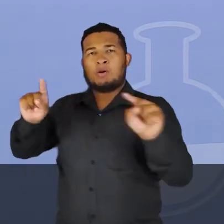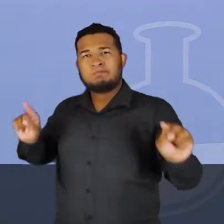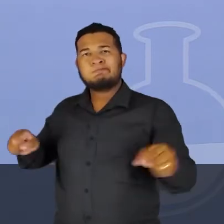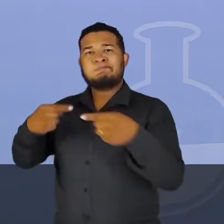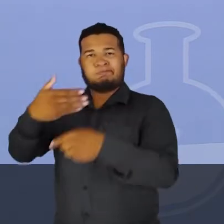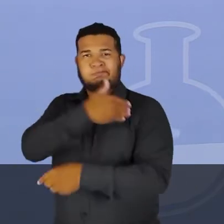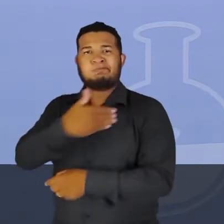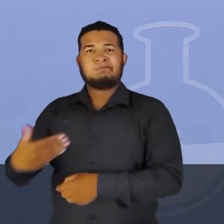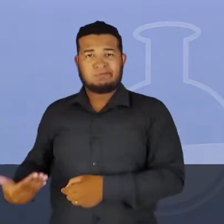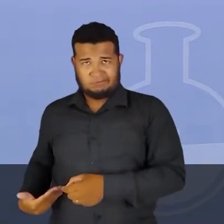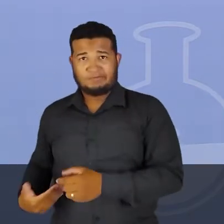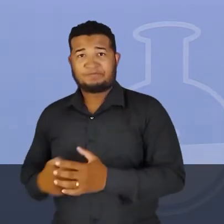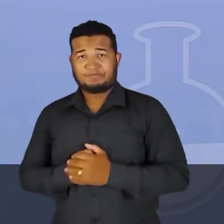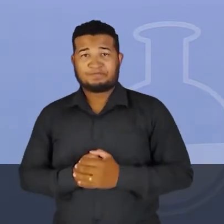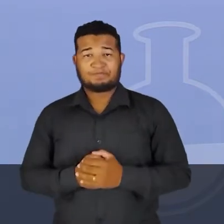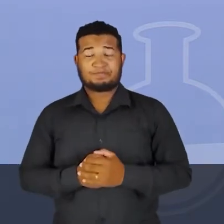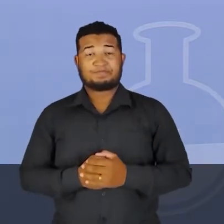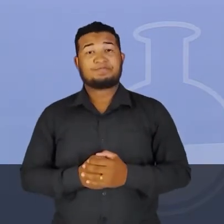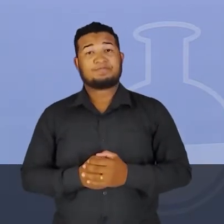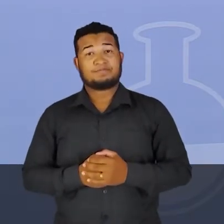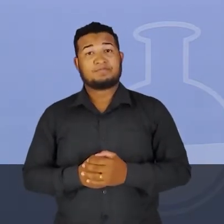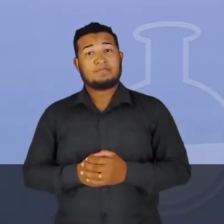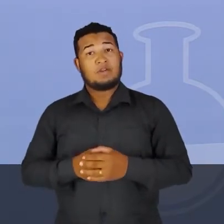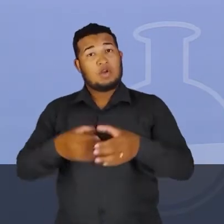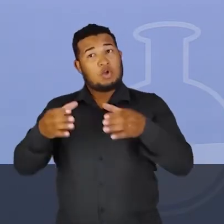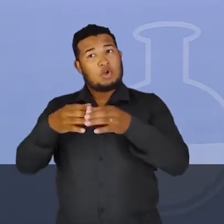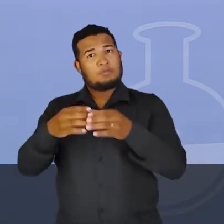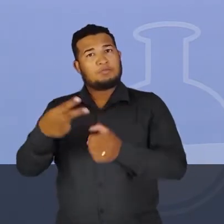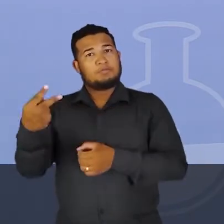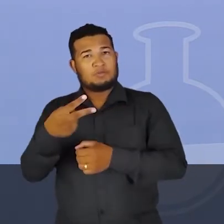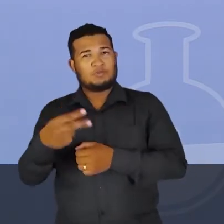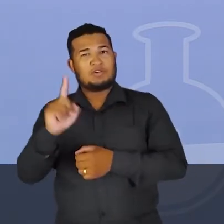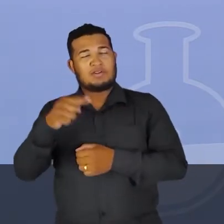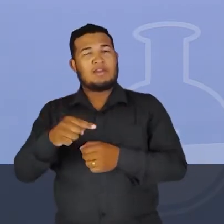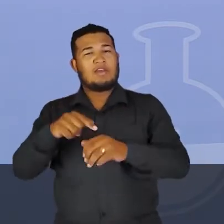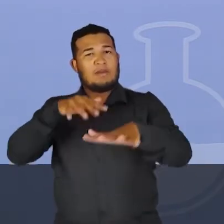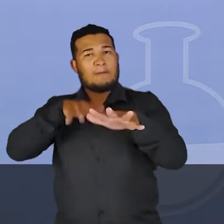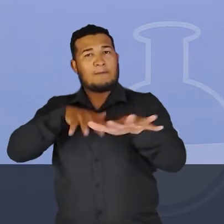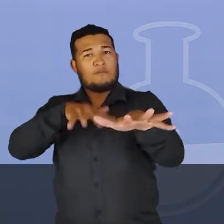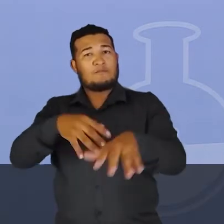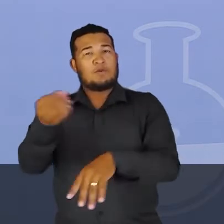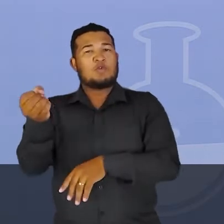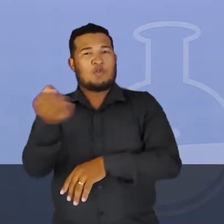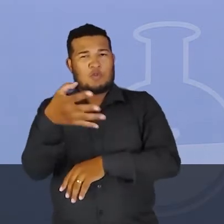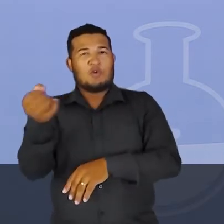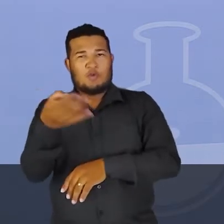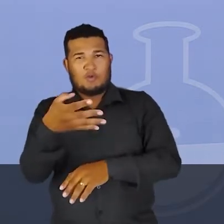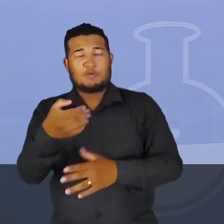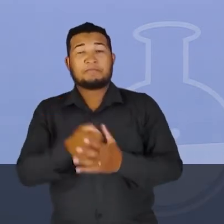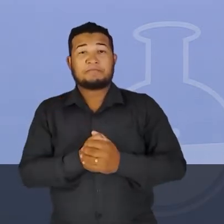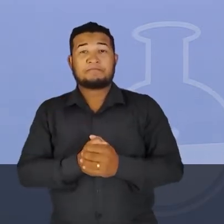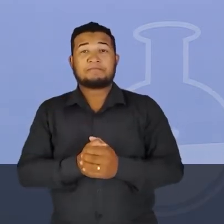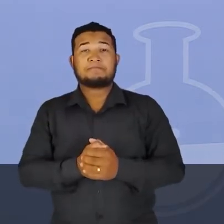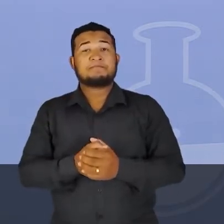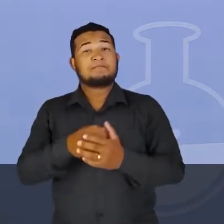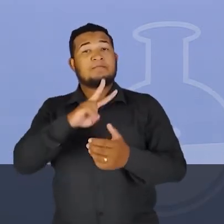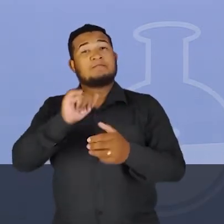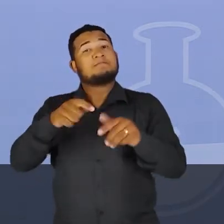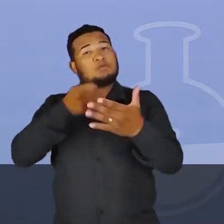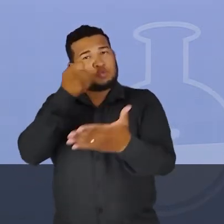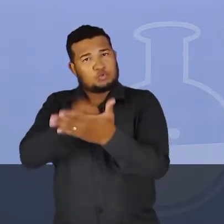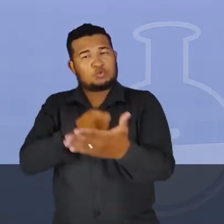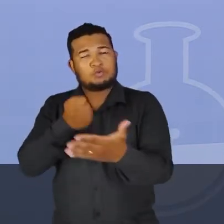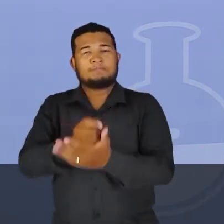com o Estado, ok? Na segunda categoria, que são os movimentos tradicionais mais recentes, eles vão lutar também